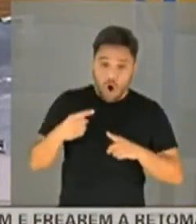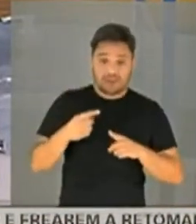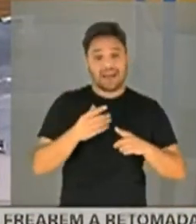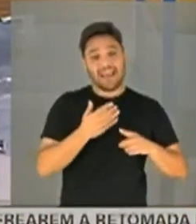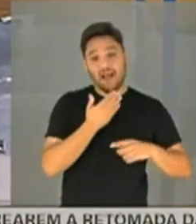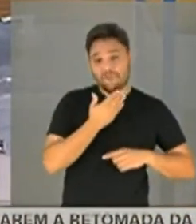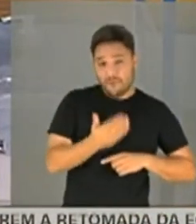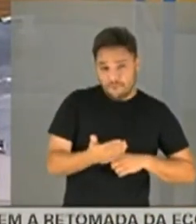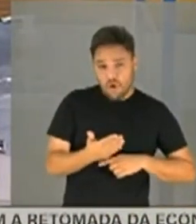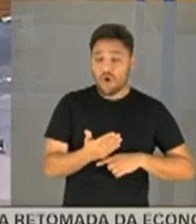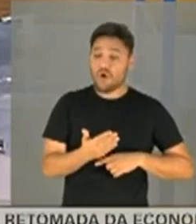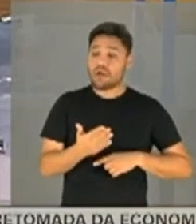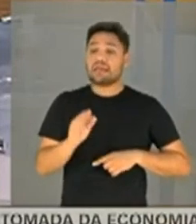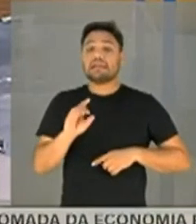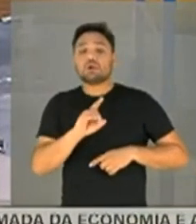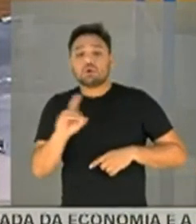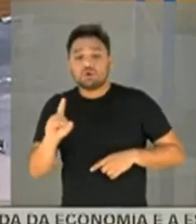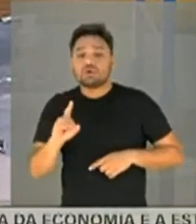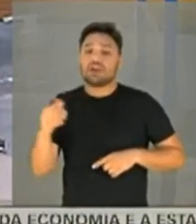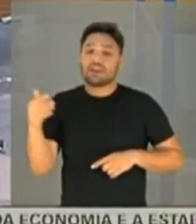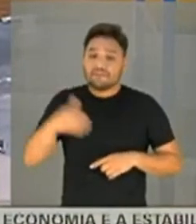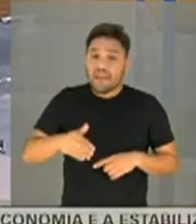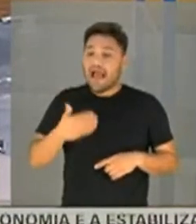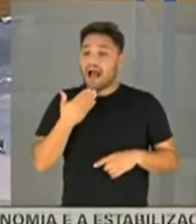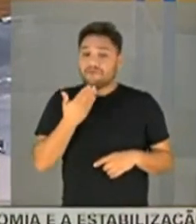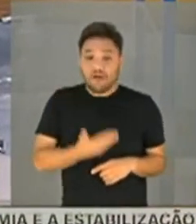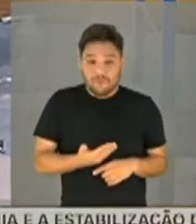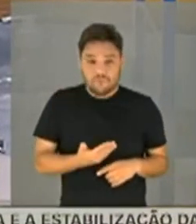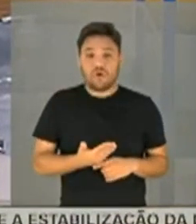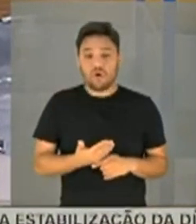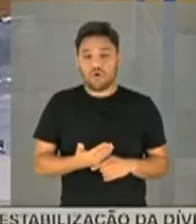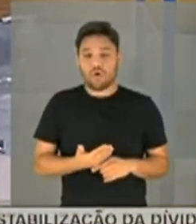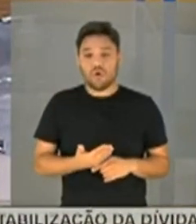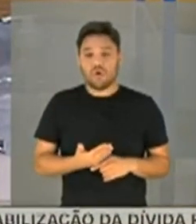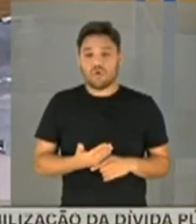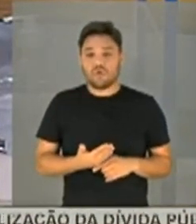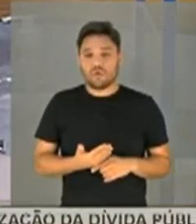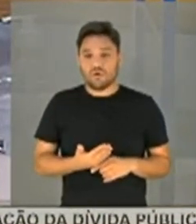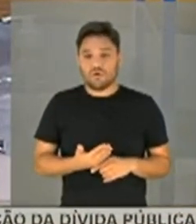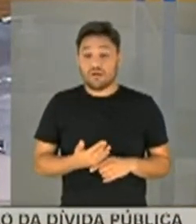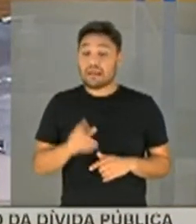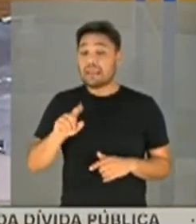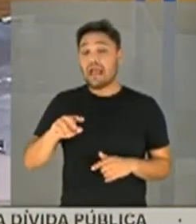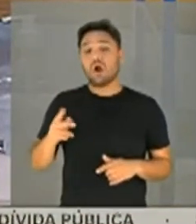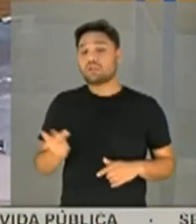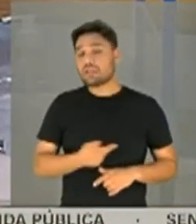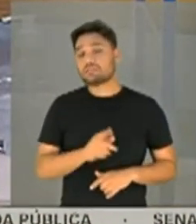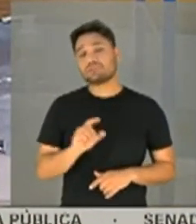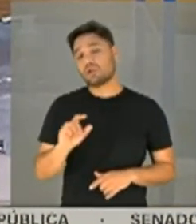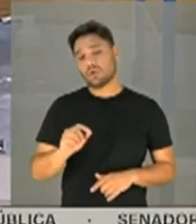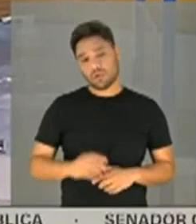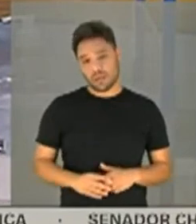favor, e no dia que veio quem era a favor, senador Marcos Rogério, o que foi que aconteceu?